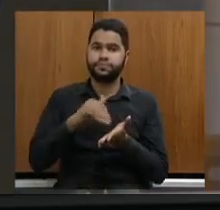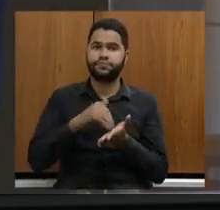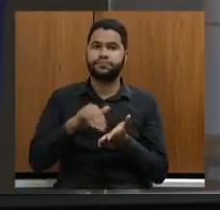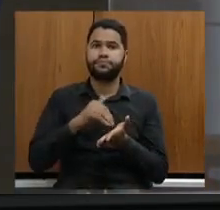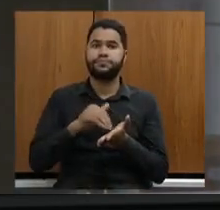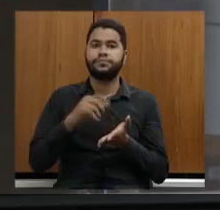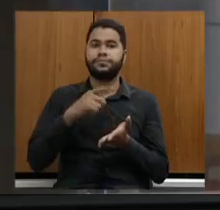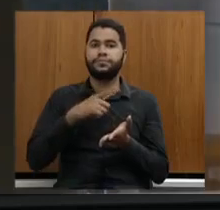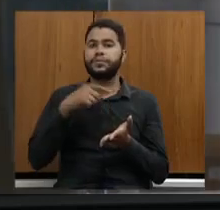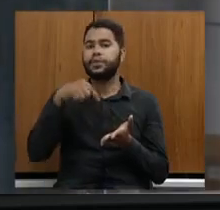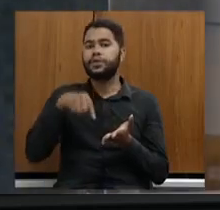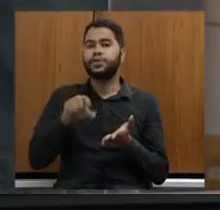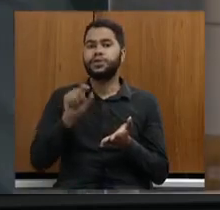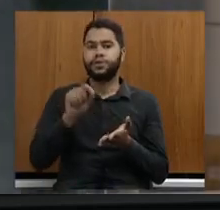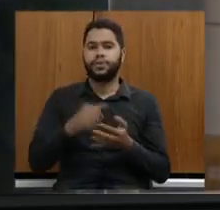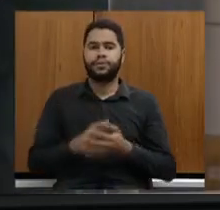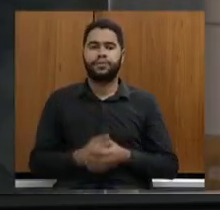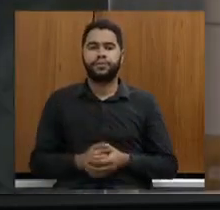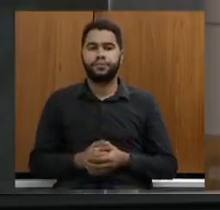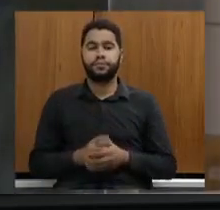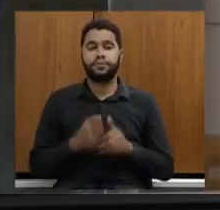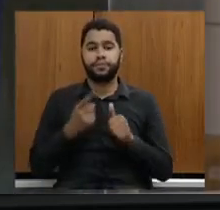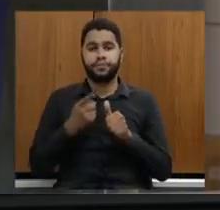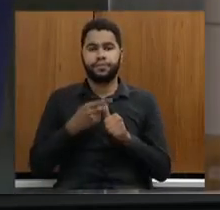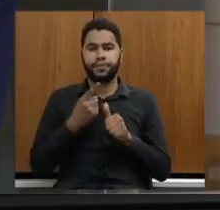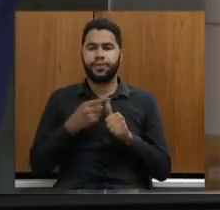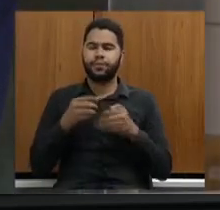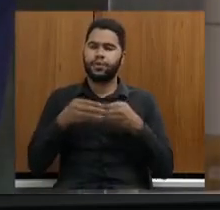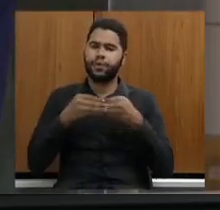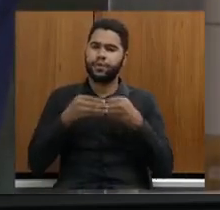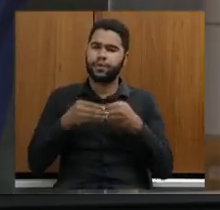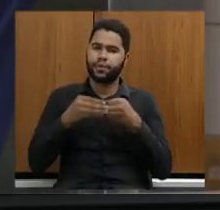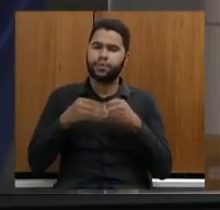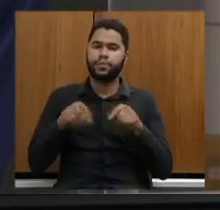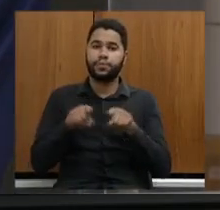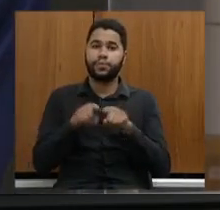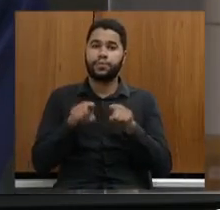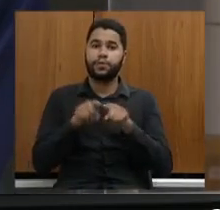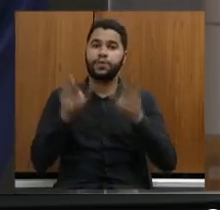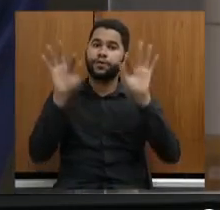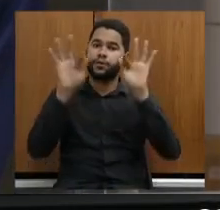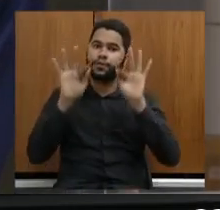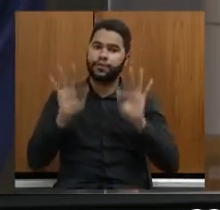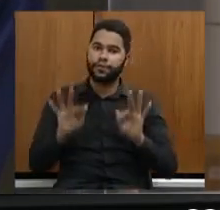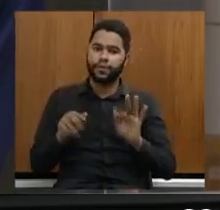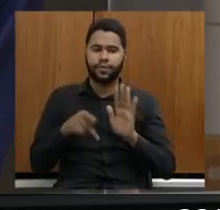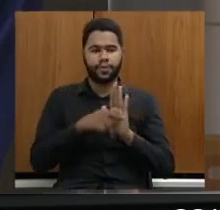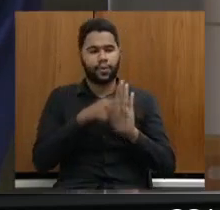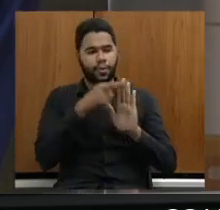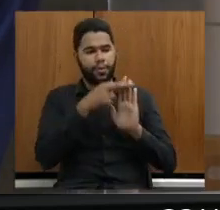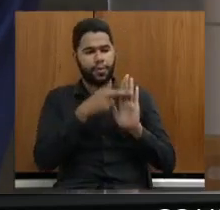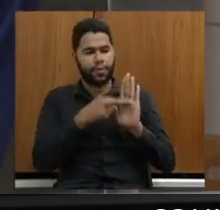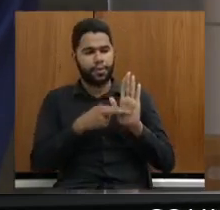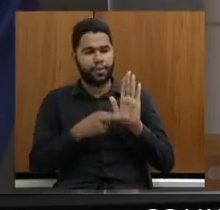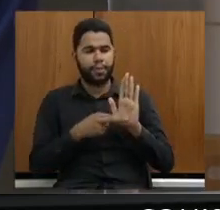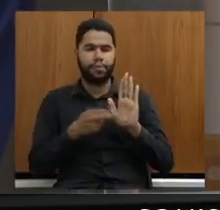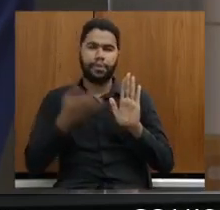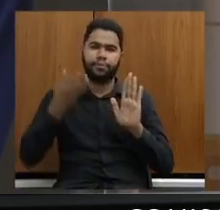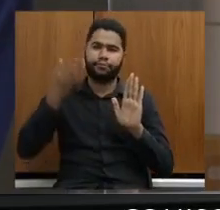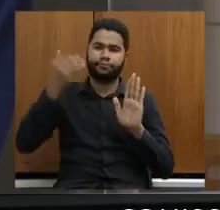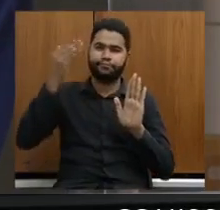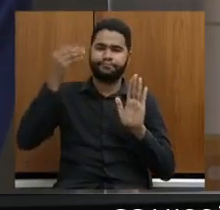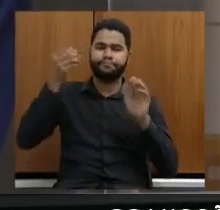eu tenho aqui em mãos é primeiro cumprimentar também fico muito feliz quando você fala de regularização fundiária é isso não